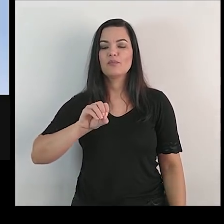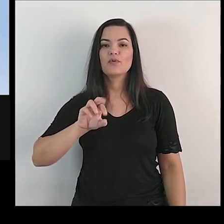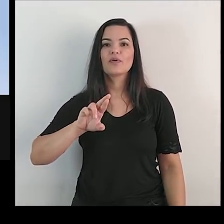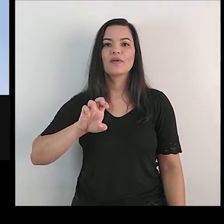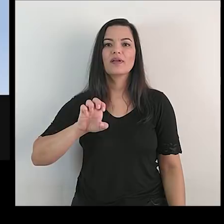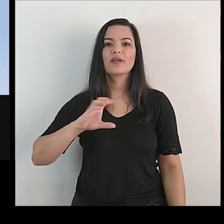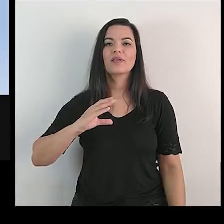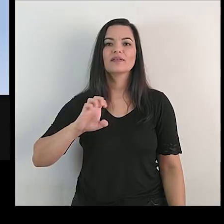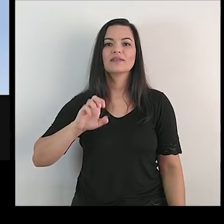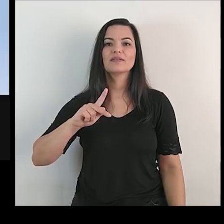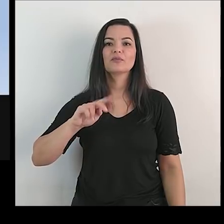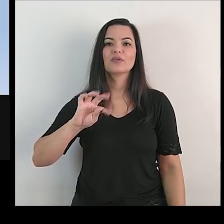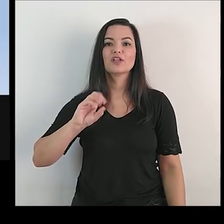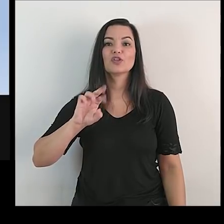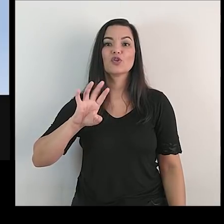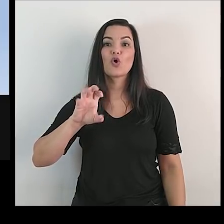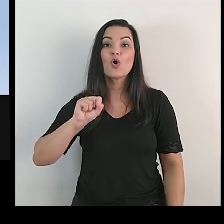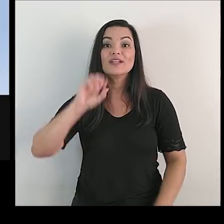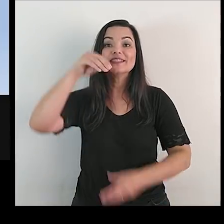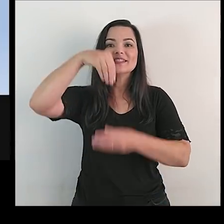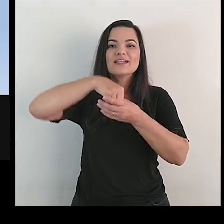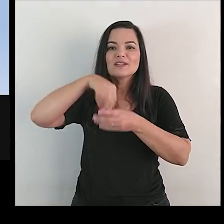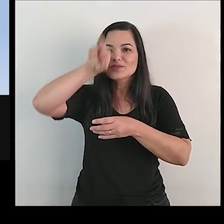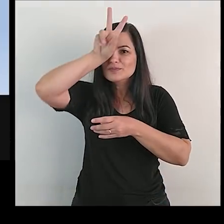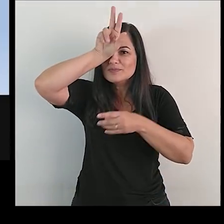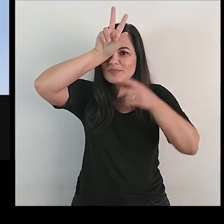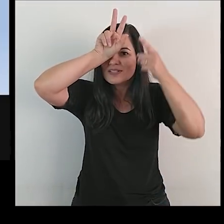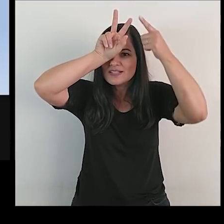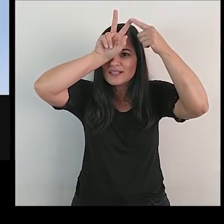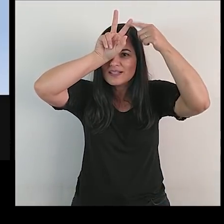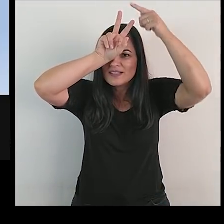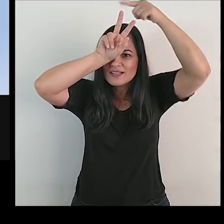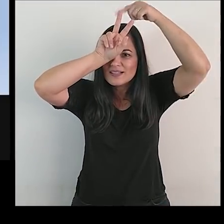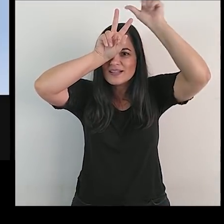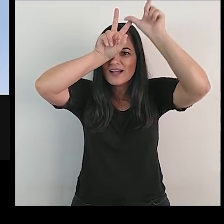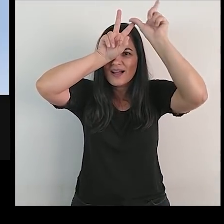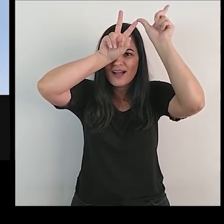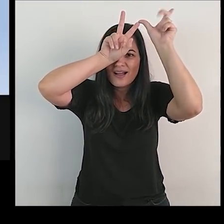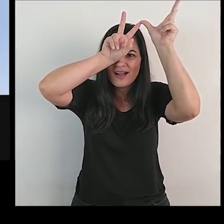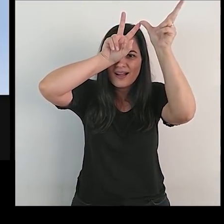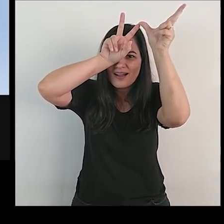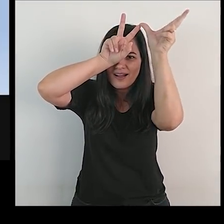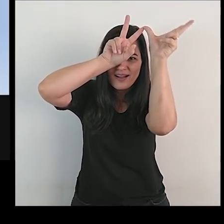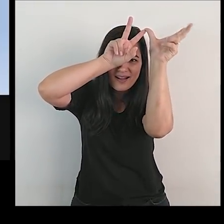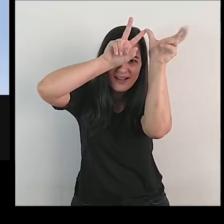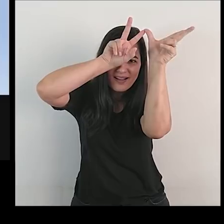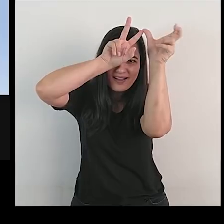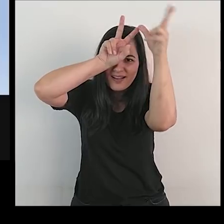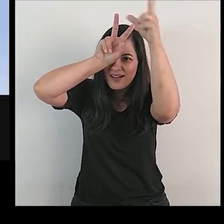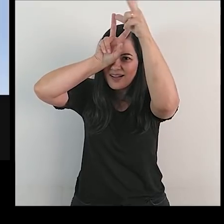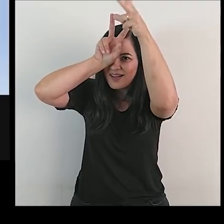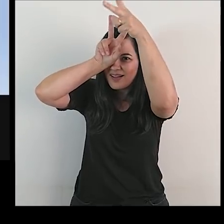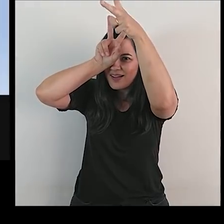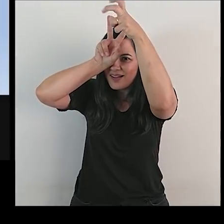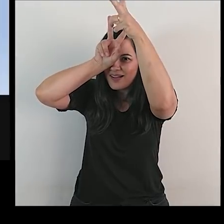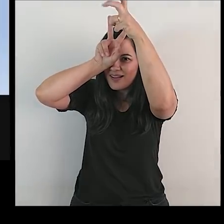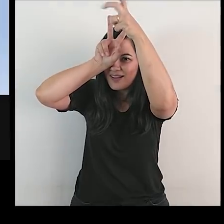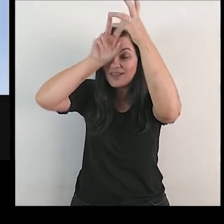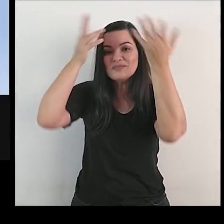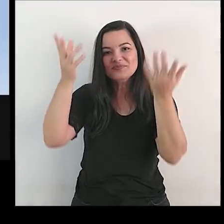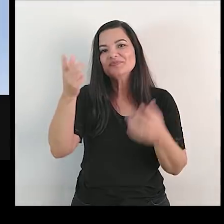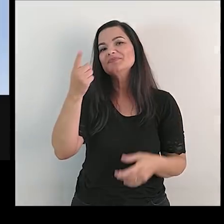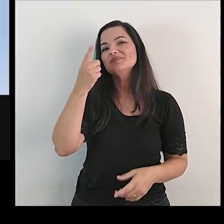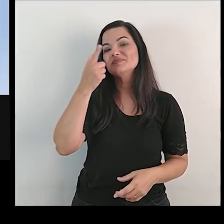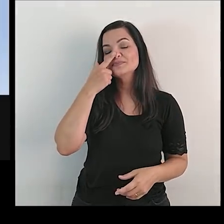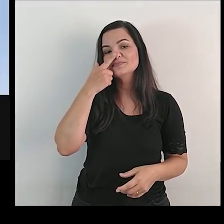Que são pequenas estruturas que estão nas antenas. E é por conta disso que ela consegue sentir, né? O